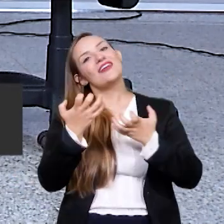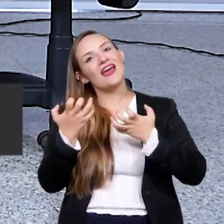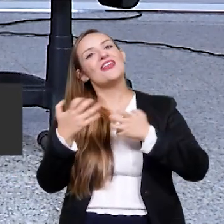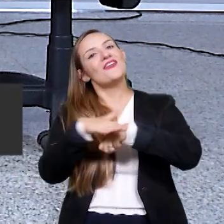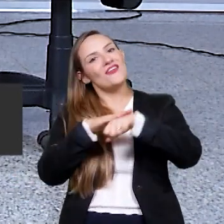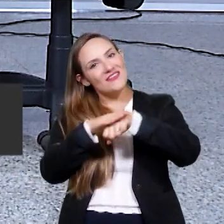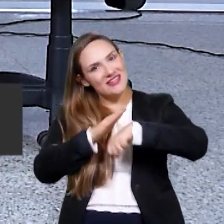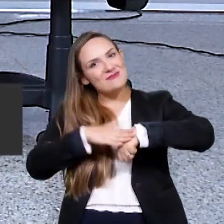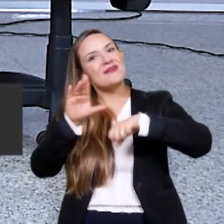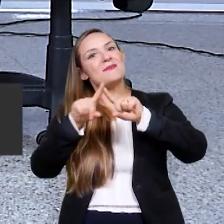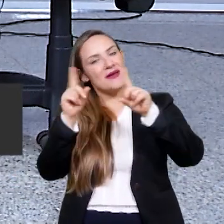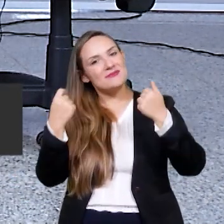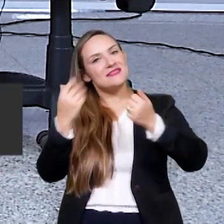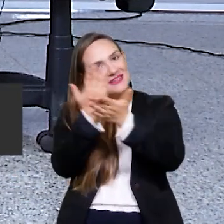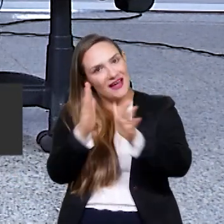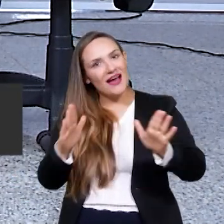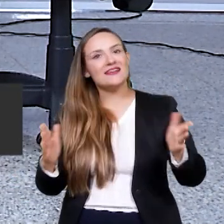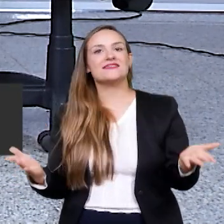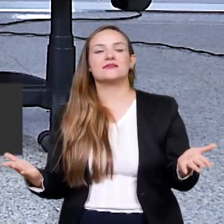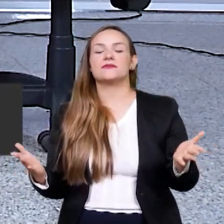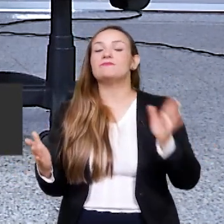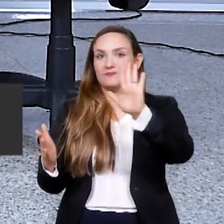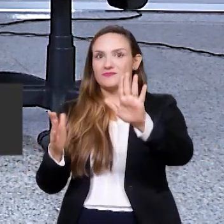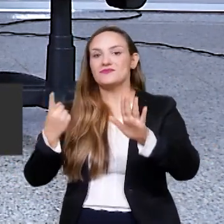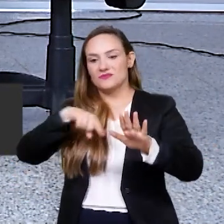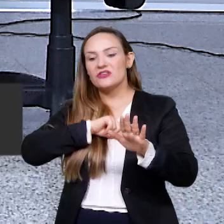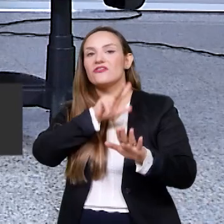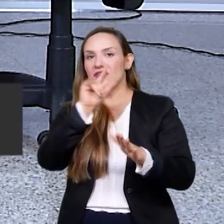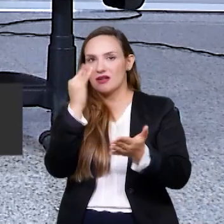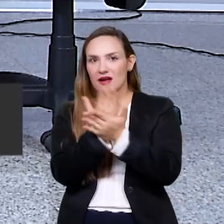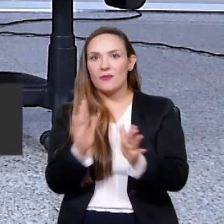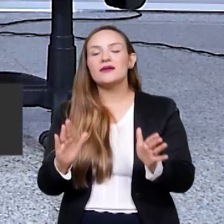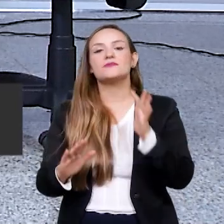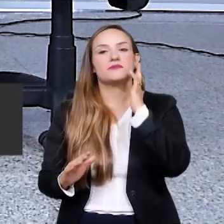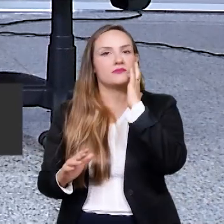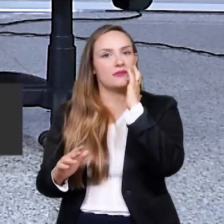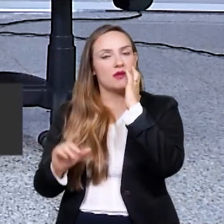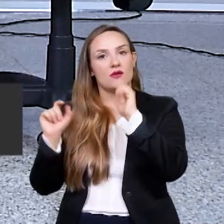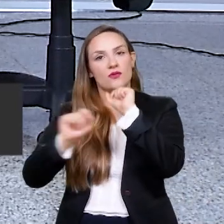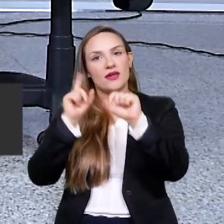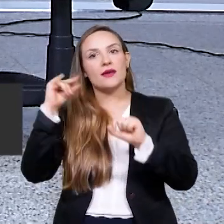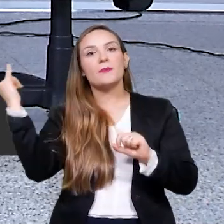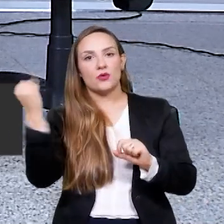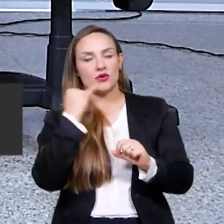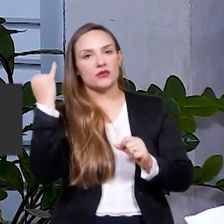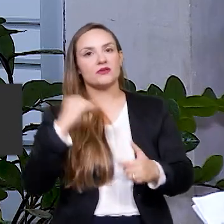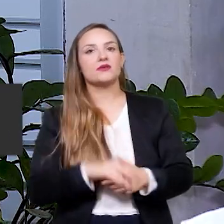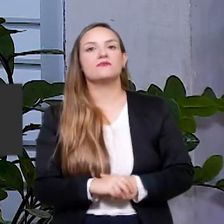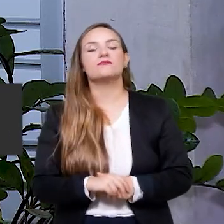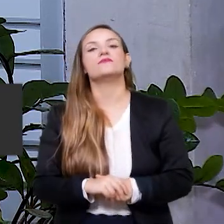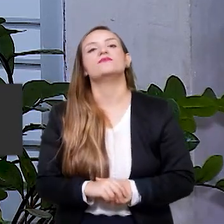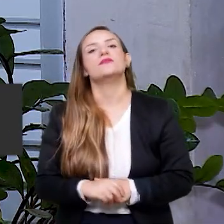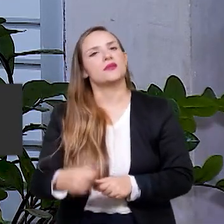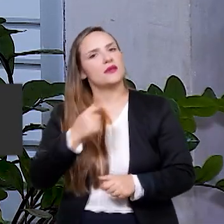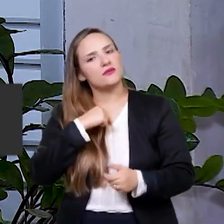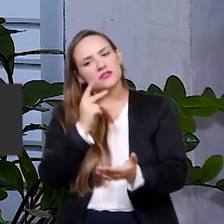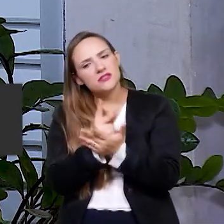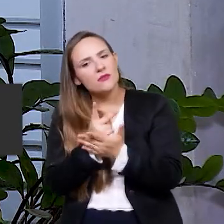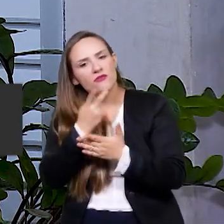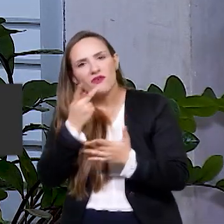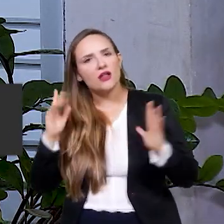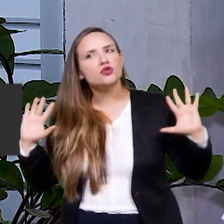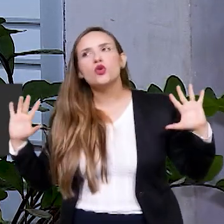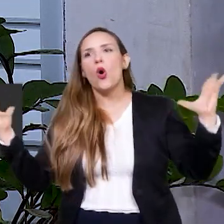mas a gente vai encerrando. Só para encerrar, uma coisa importante, que eu falo para todas